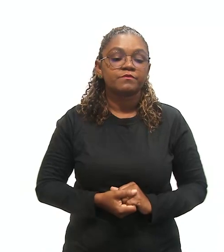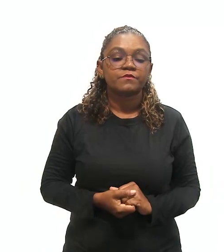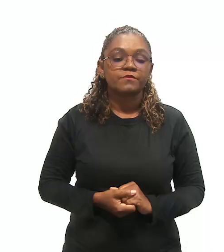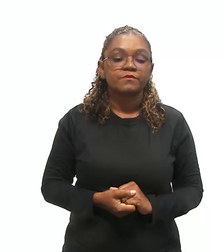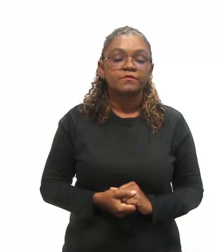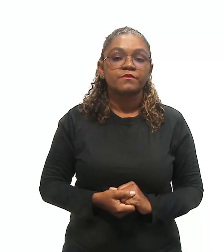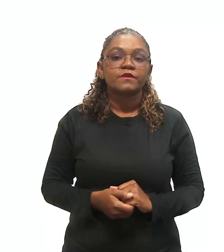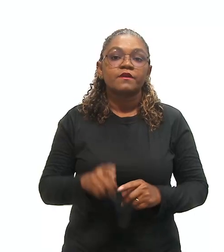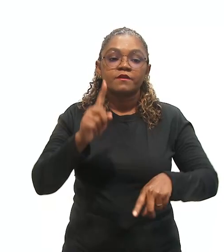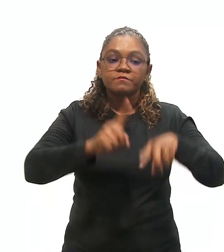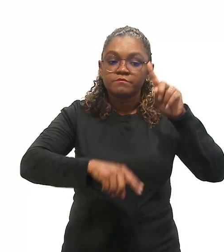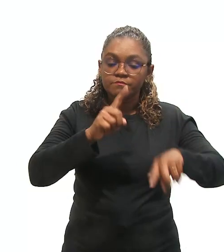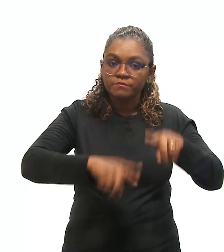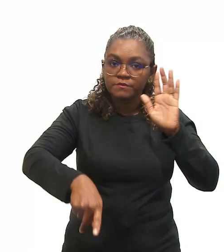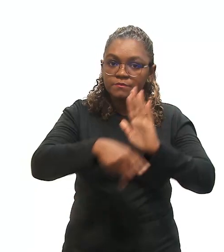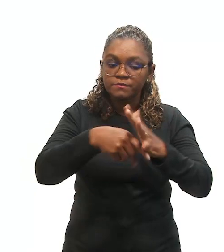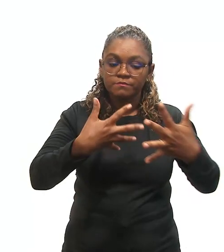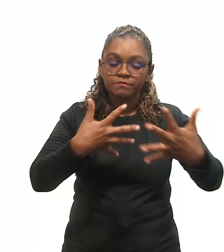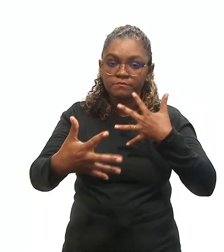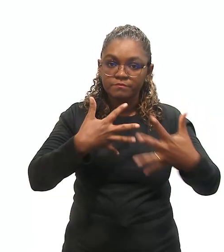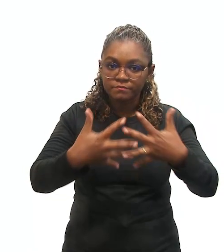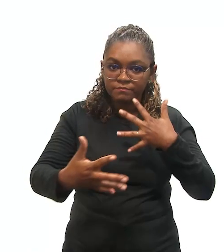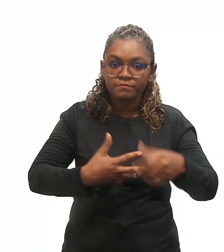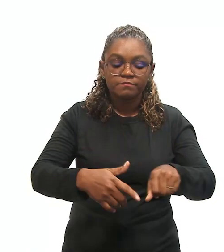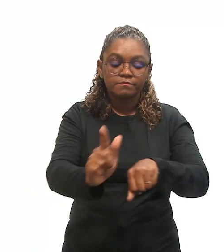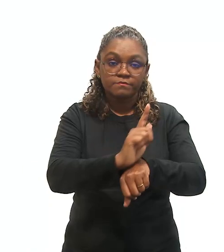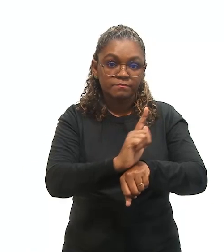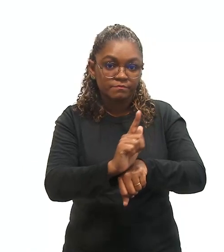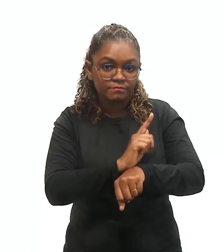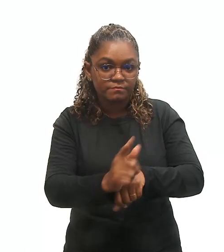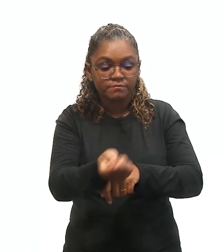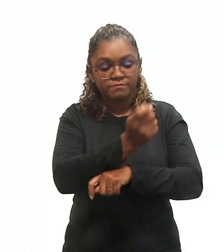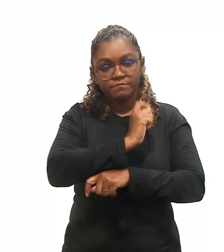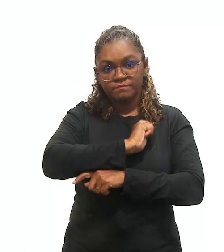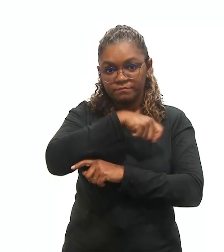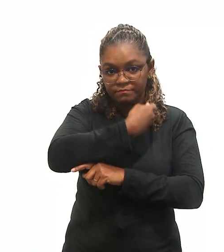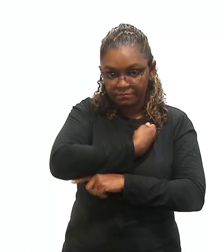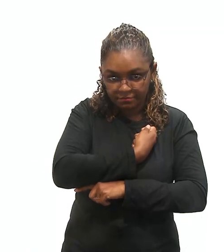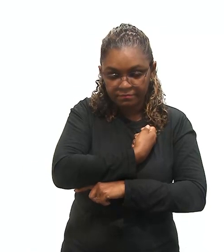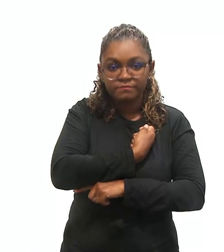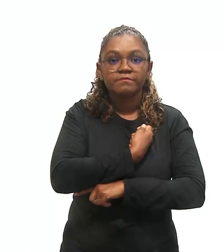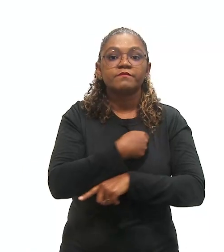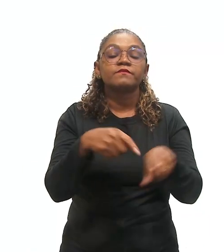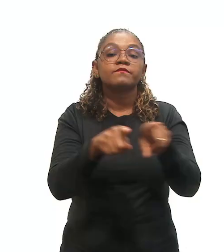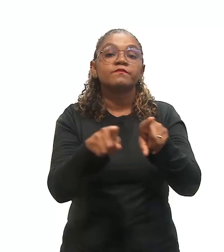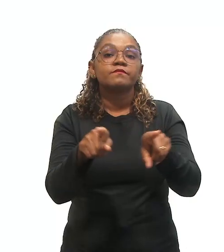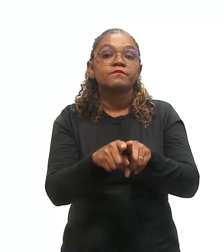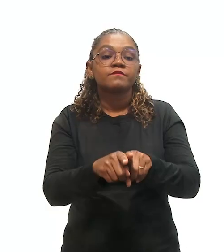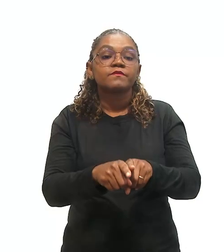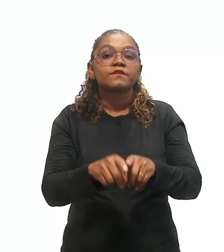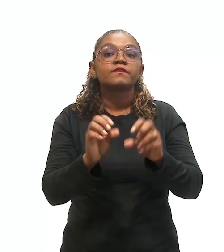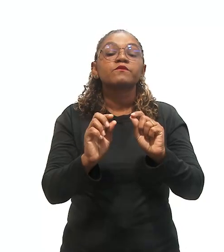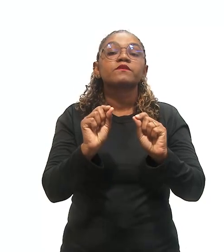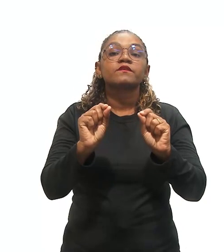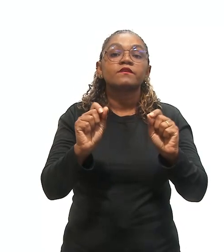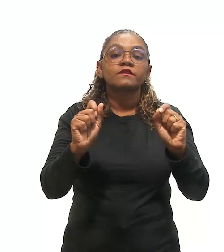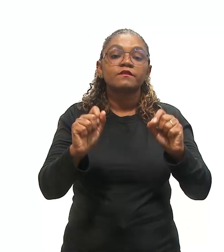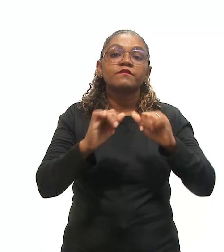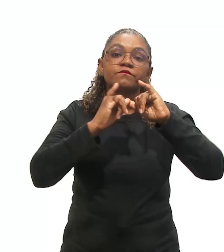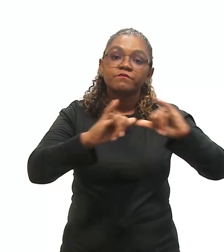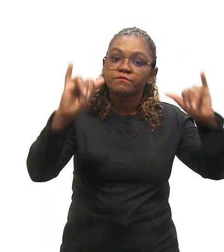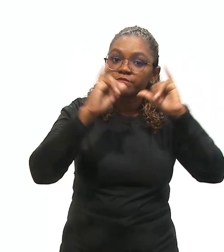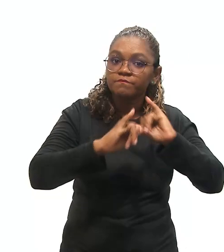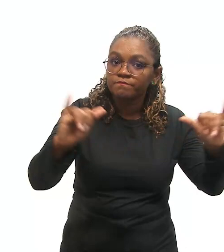de transparência da gestão fiscal aos quais será dada ampla